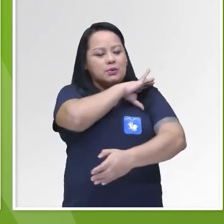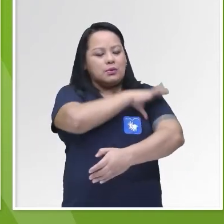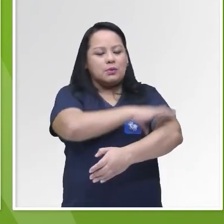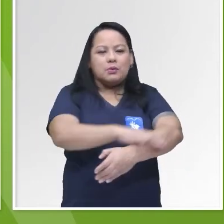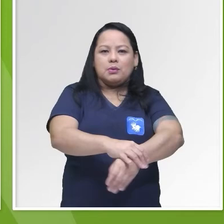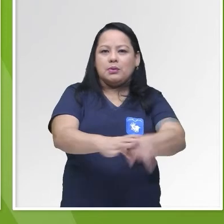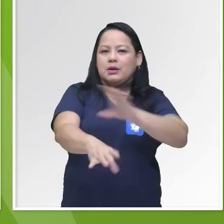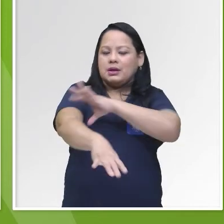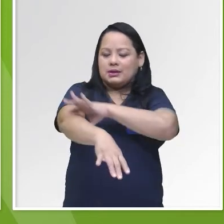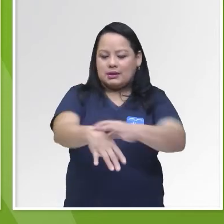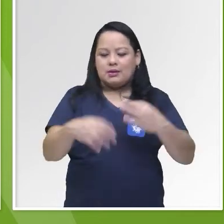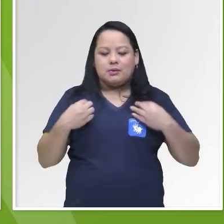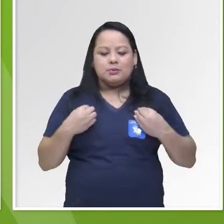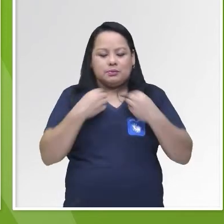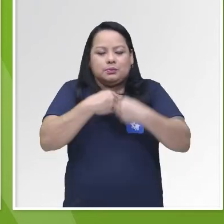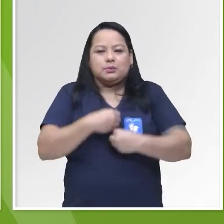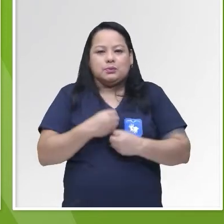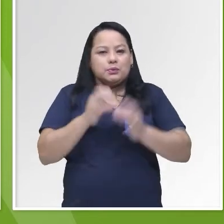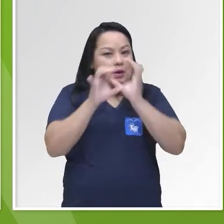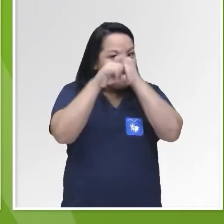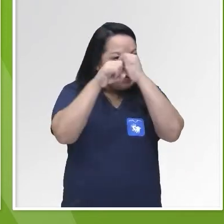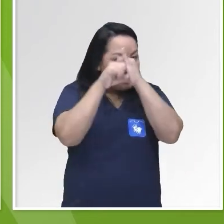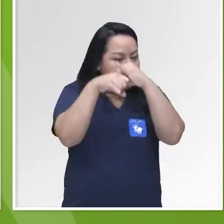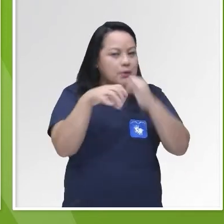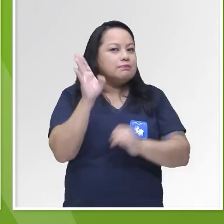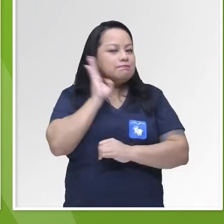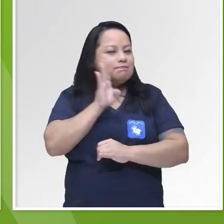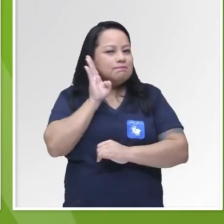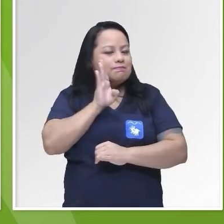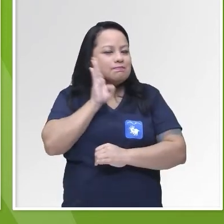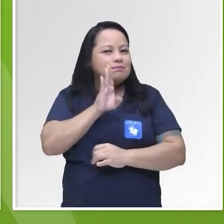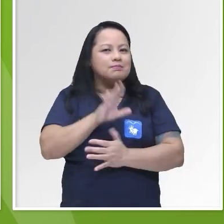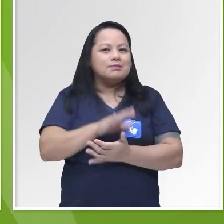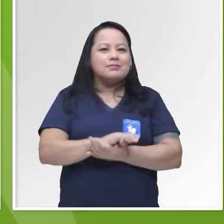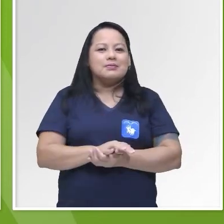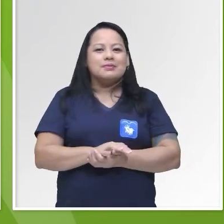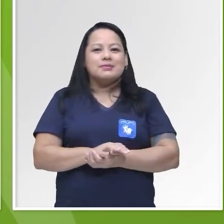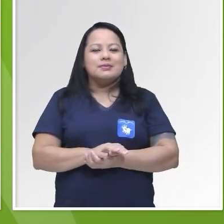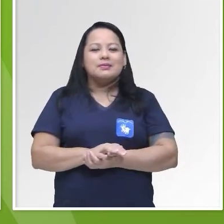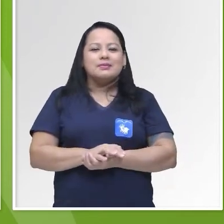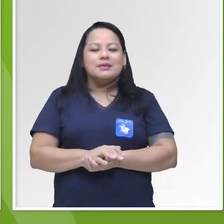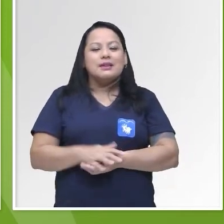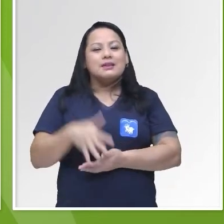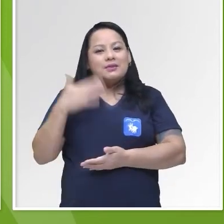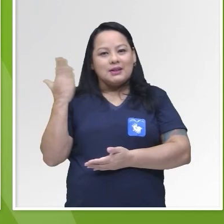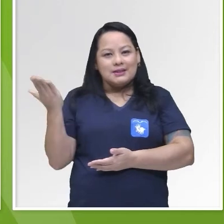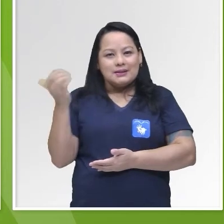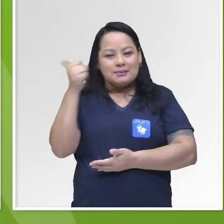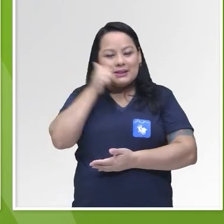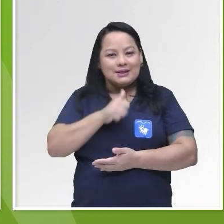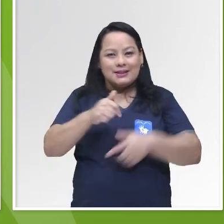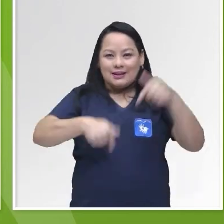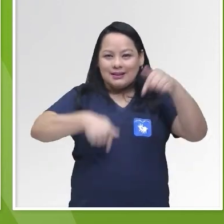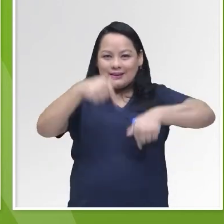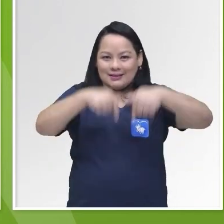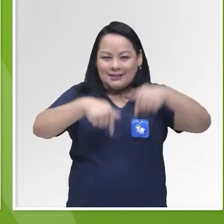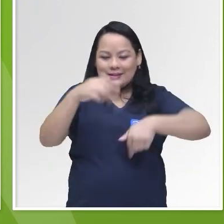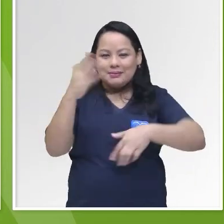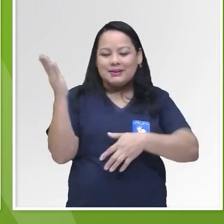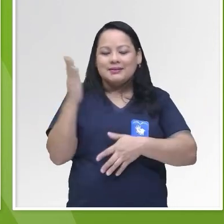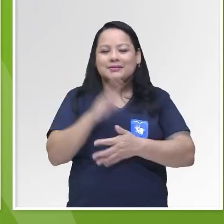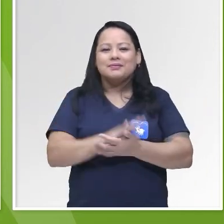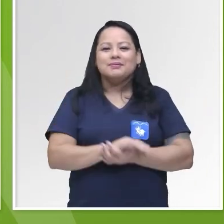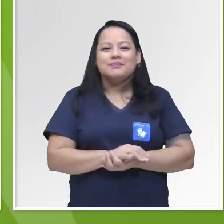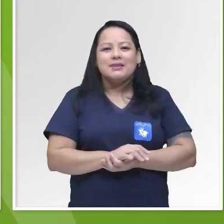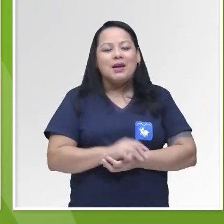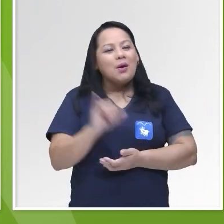de laboratório, olha aí. Bem legal, né, ela? E aí, quimiquinha, eu vou falar com ela, tá? Vou falar com a quimiquinha.